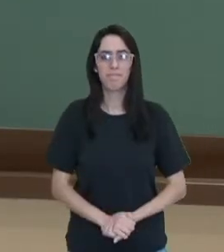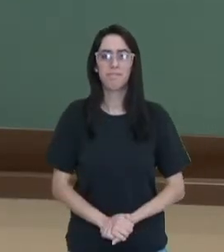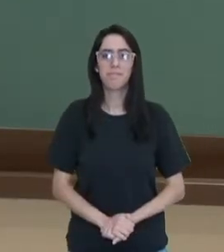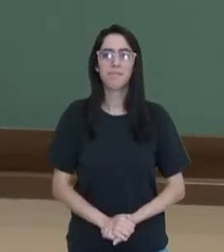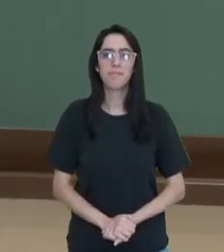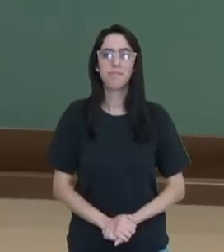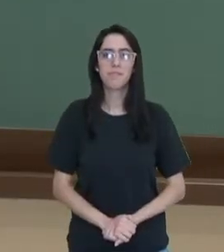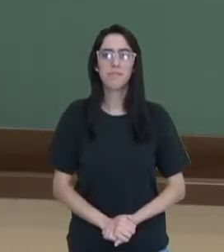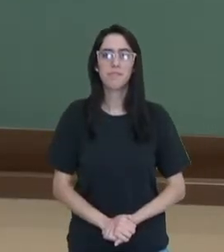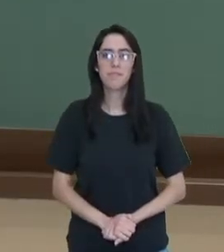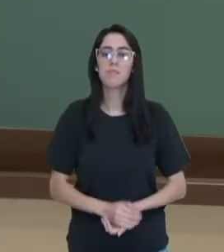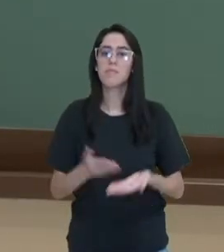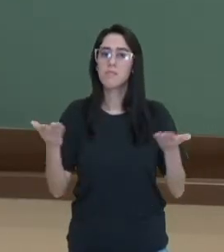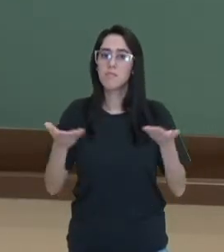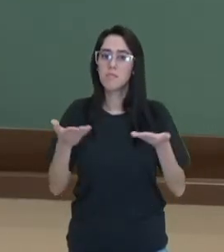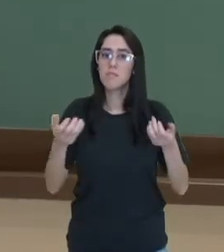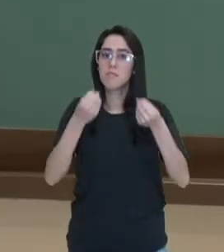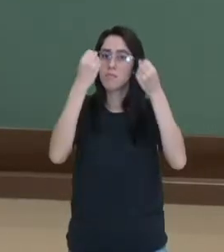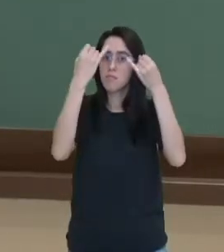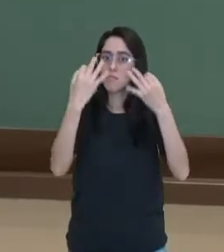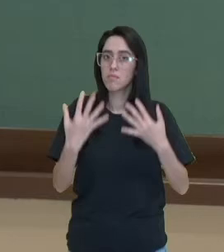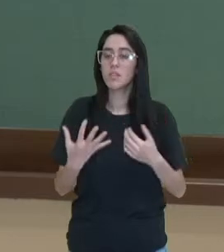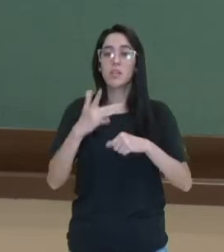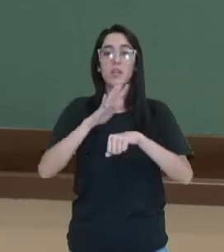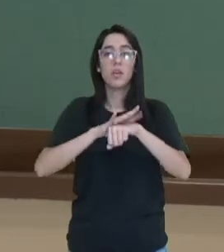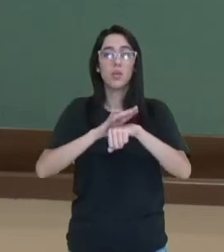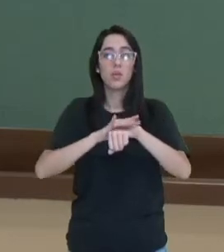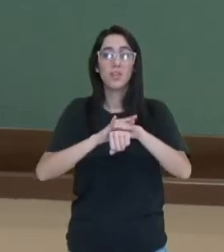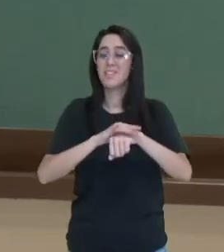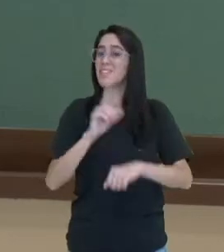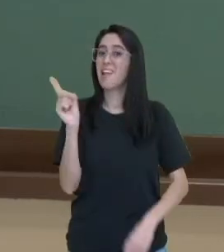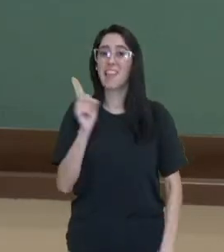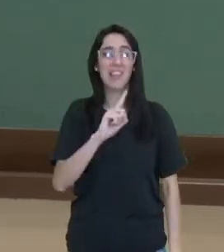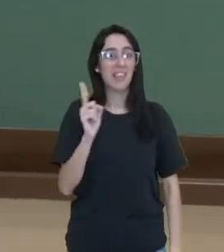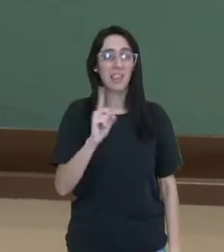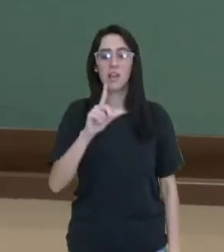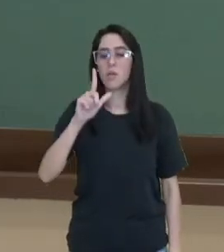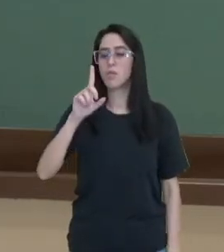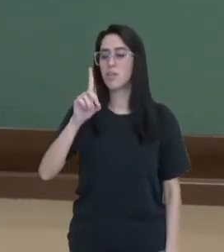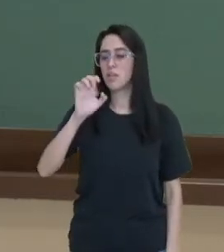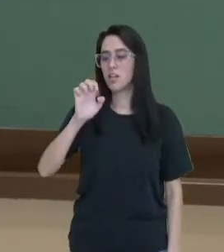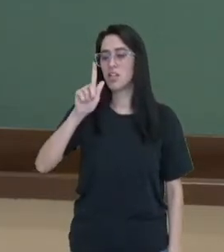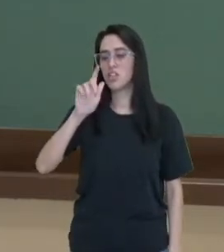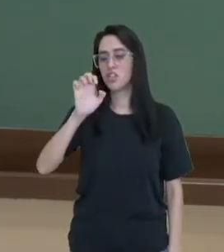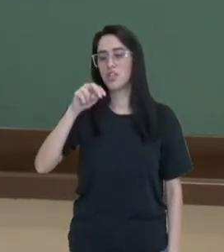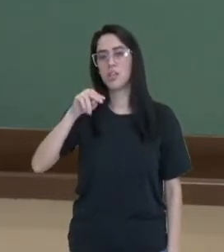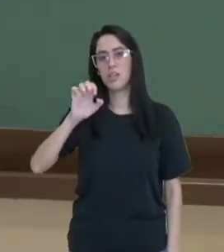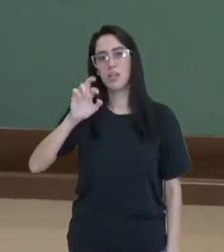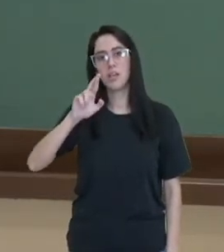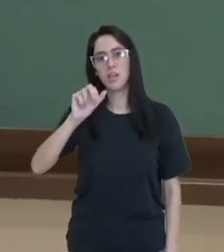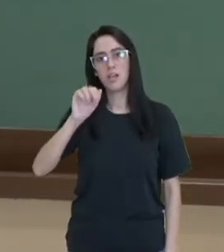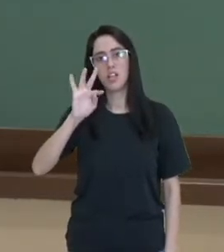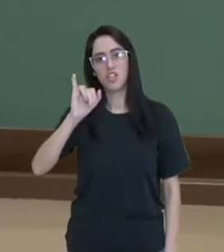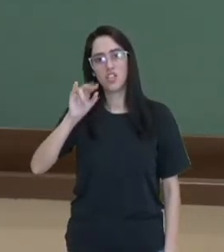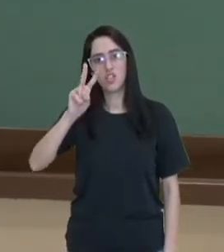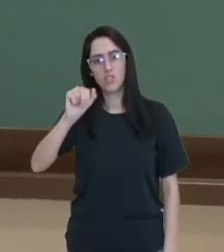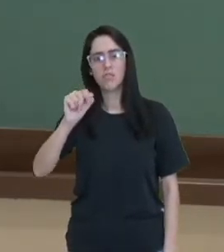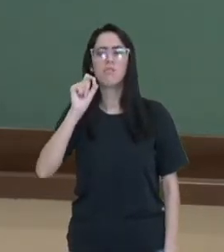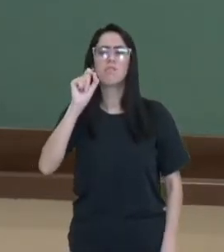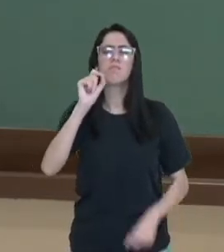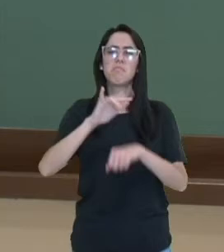Bom, vamos falar começando com doenças não degenerativas. Então, o que são essas doenças